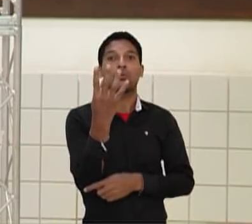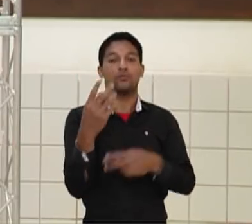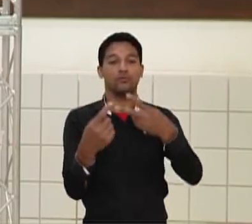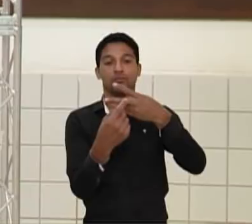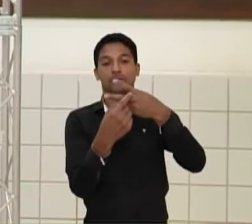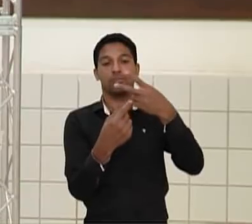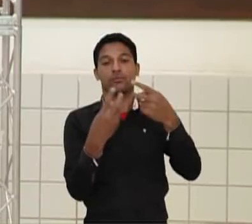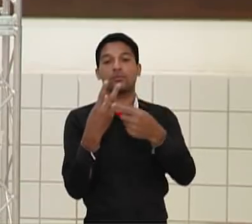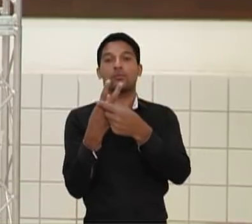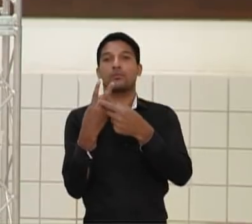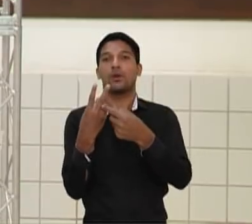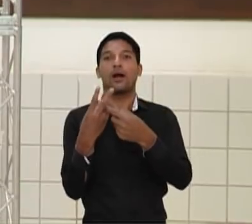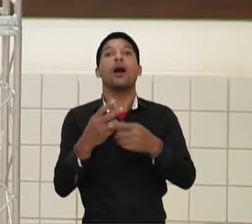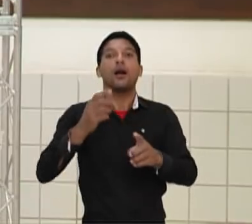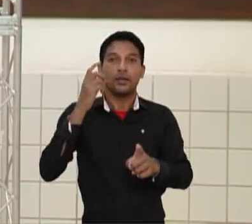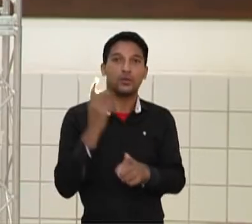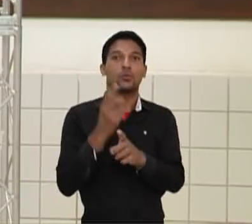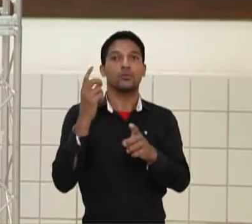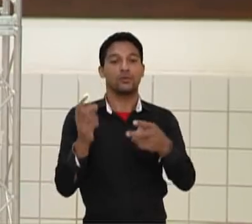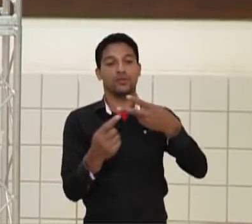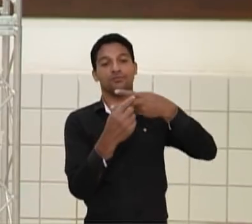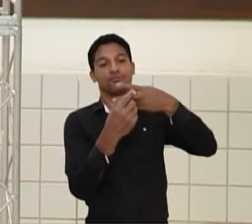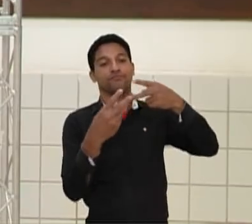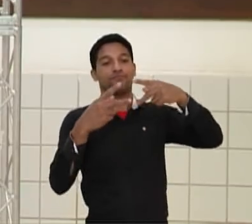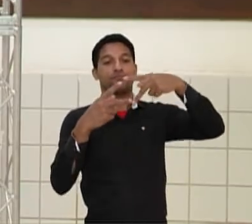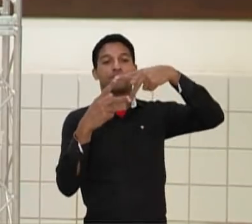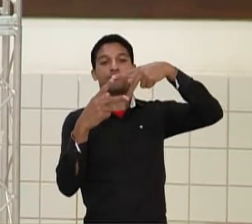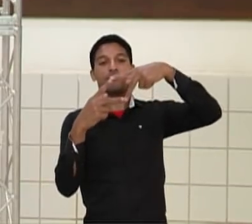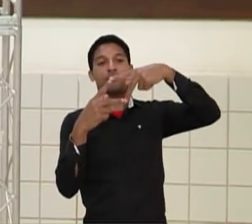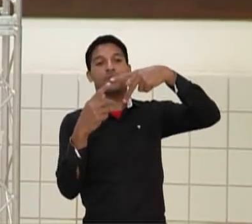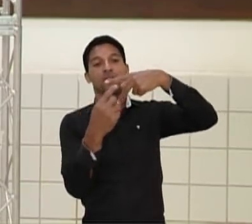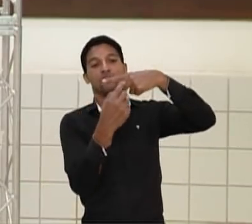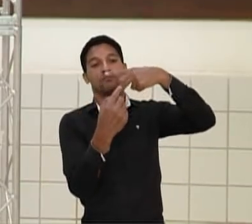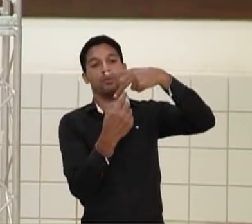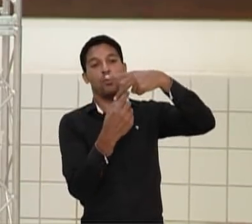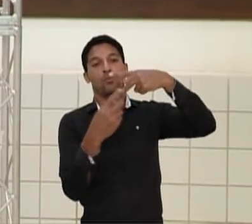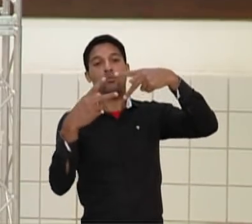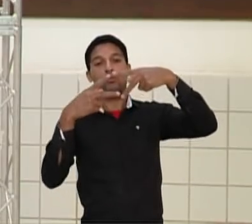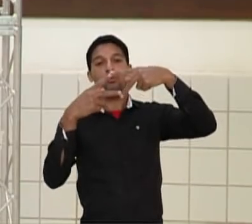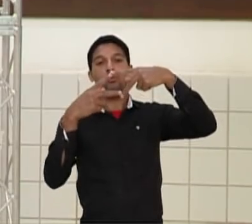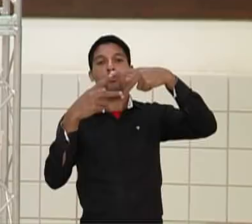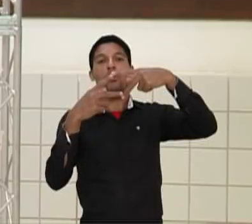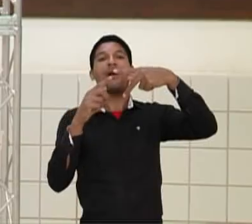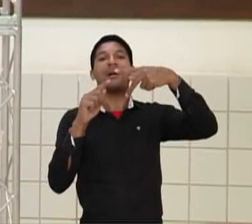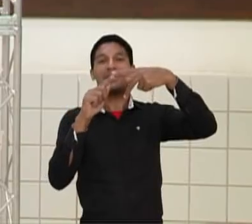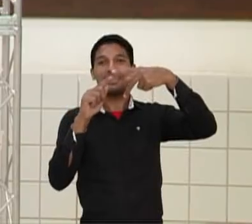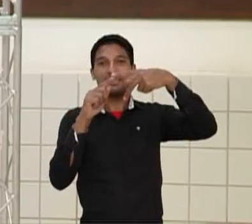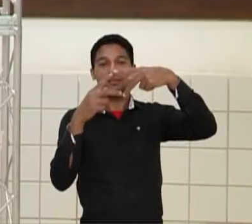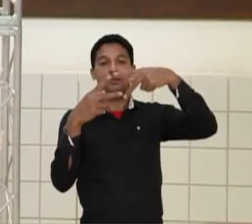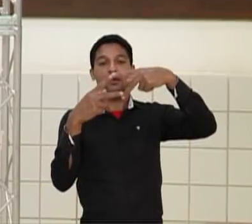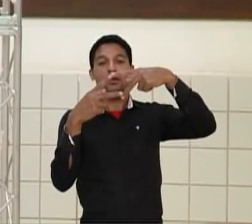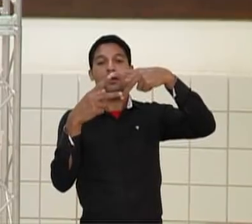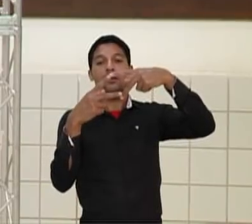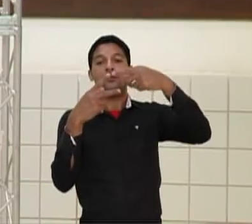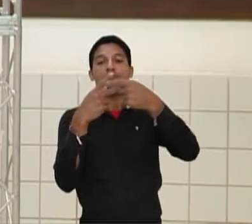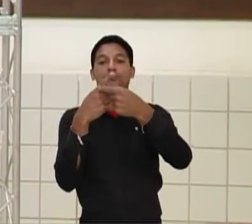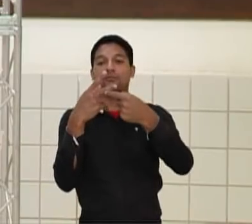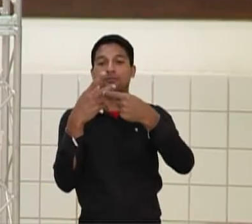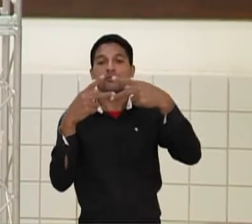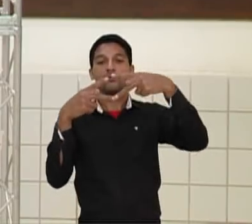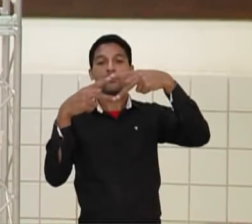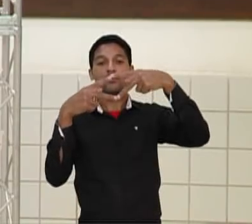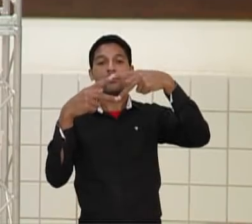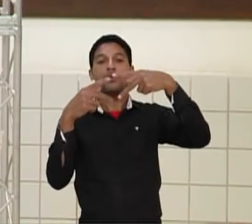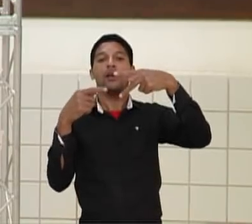gente está usando elas todas nos exercícios que estão seguindo. Então, dê uma retomada aí na sua casa, dê uma retomada, leia, refaça os